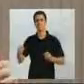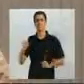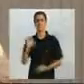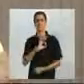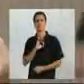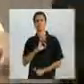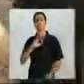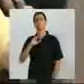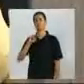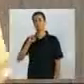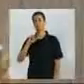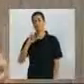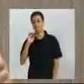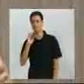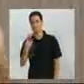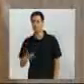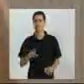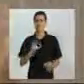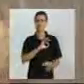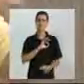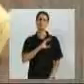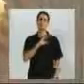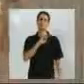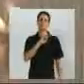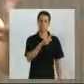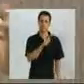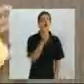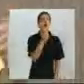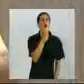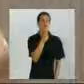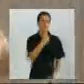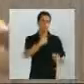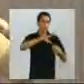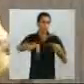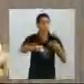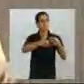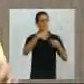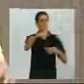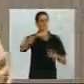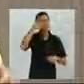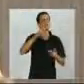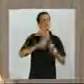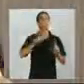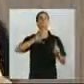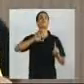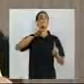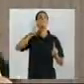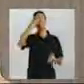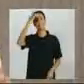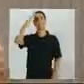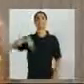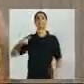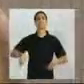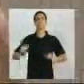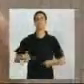da Polícia Civil, mas não são só de homens, lógico que precisa, estou aqui fazendo coro ao seu discurso, mas não é só de efetivo que é